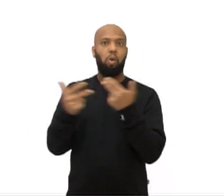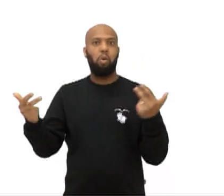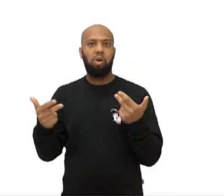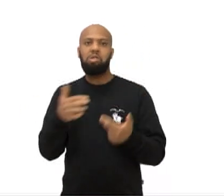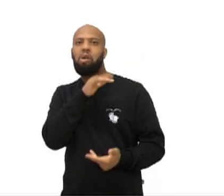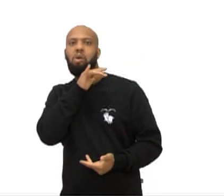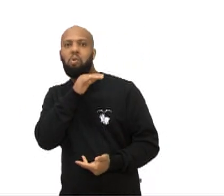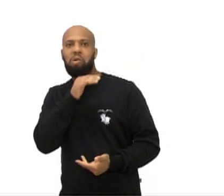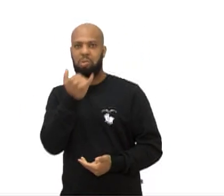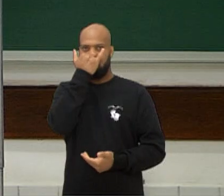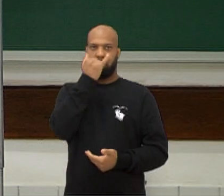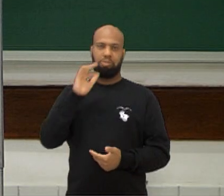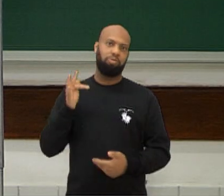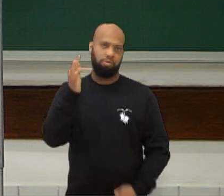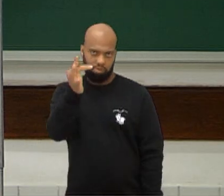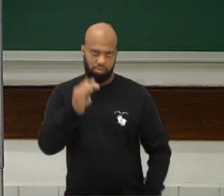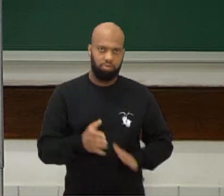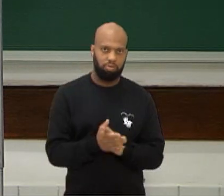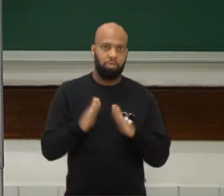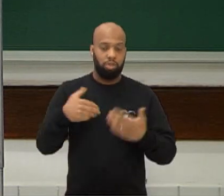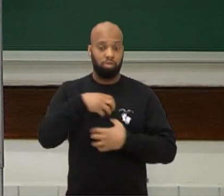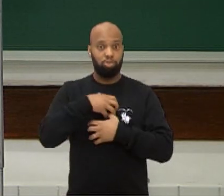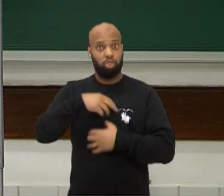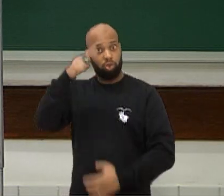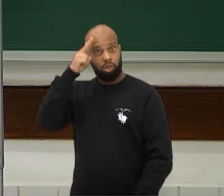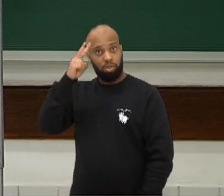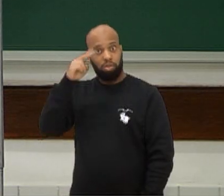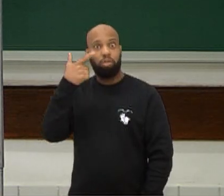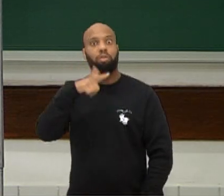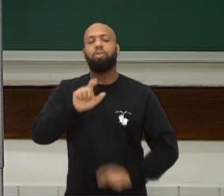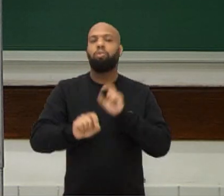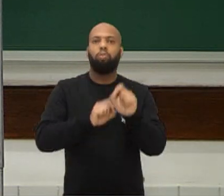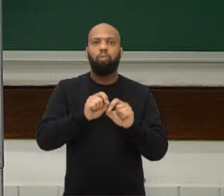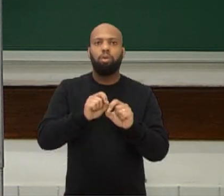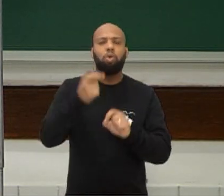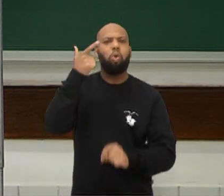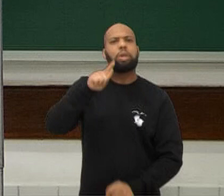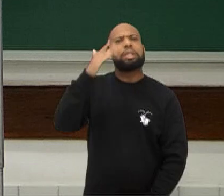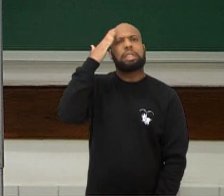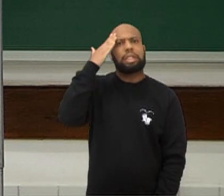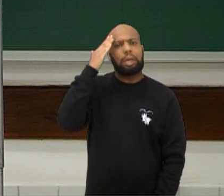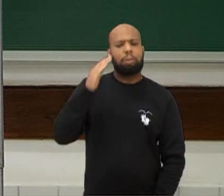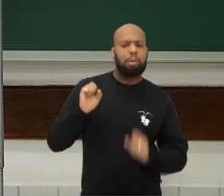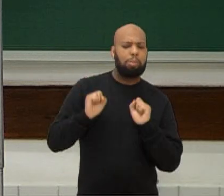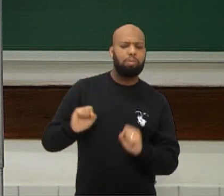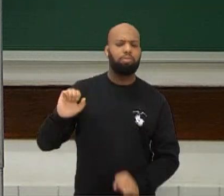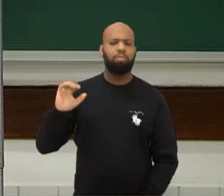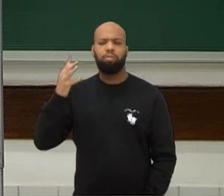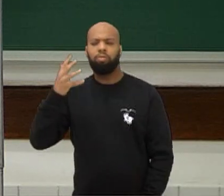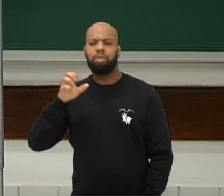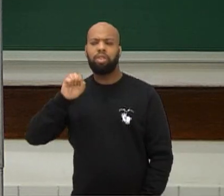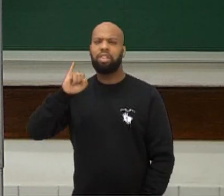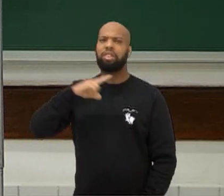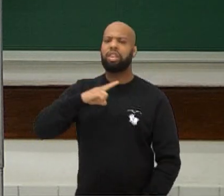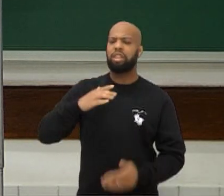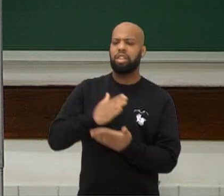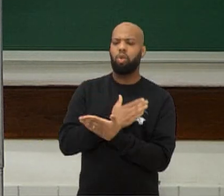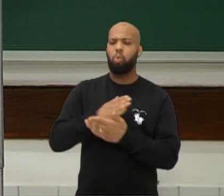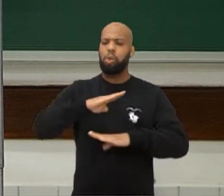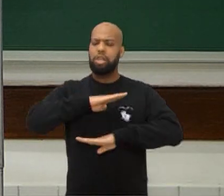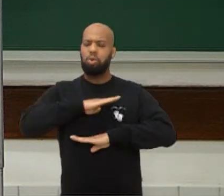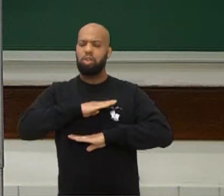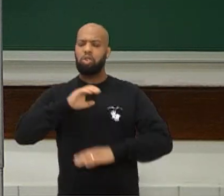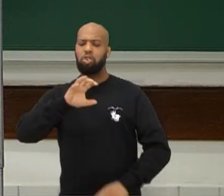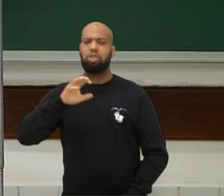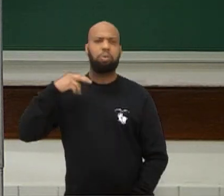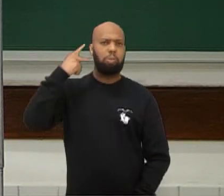Então, a abordagem histórica acaba sendo para a gente poder ter uma noção do que pode acontecer dentro de determinados cenários políticos